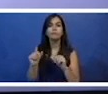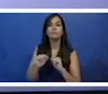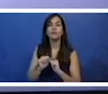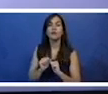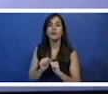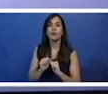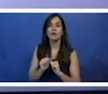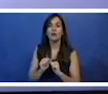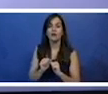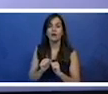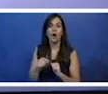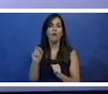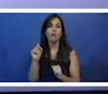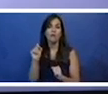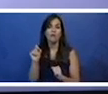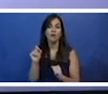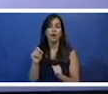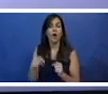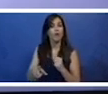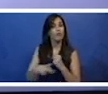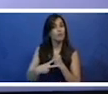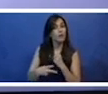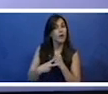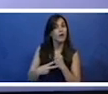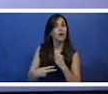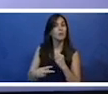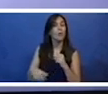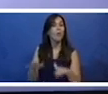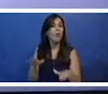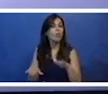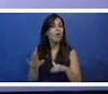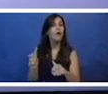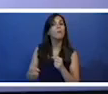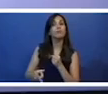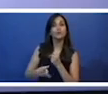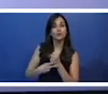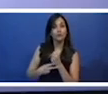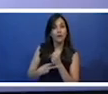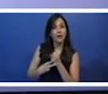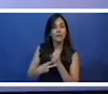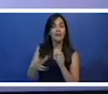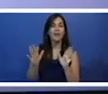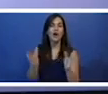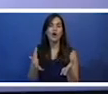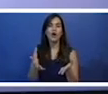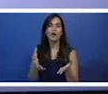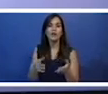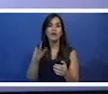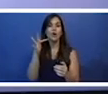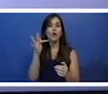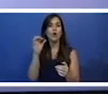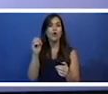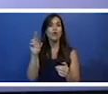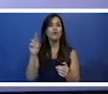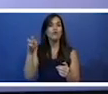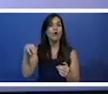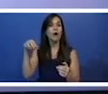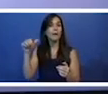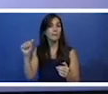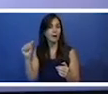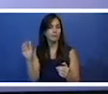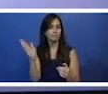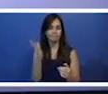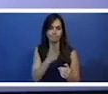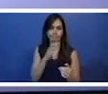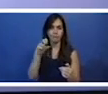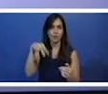vimos os modos verbais, os tempos verbais, e agora nós vamos ver as formas nominais. Quais são elas?